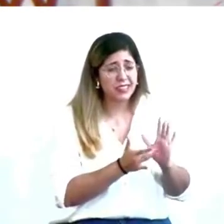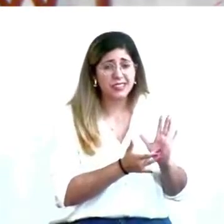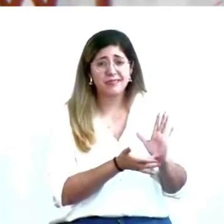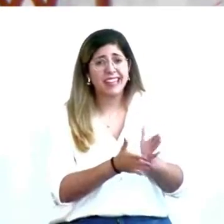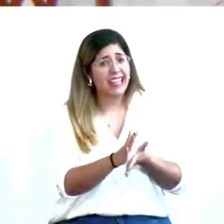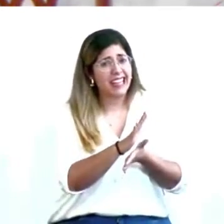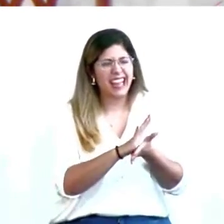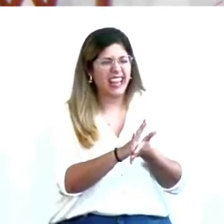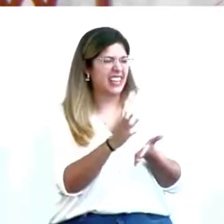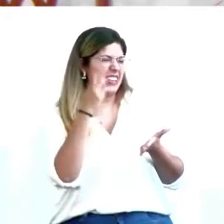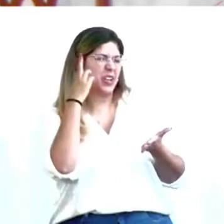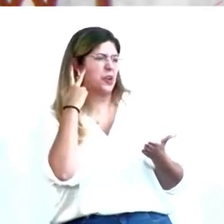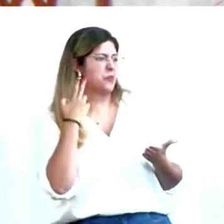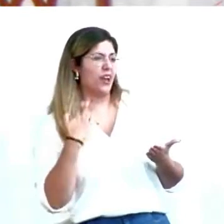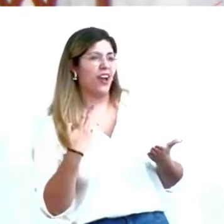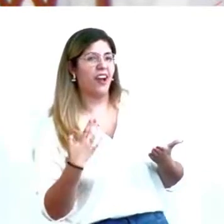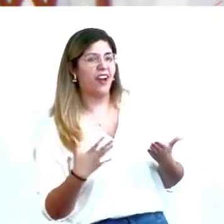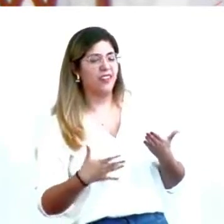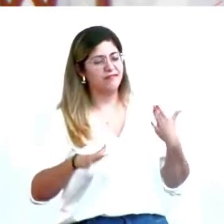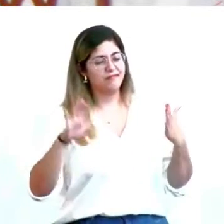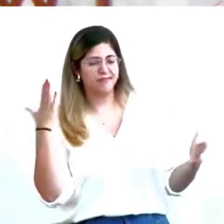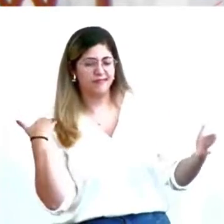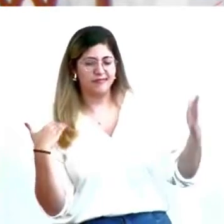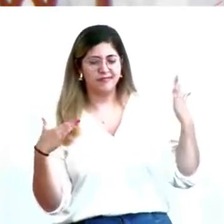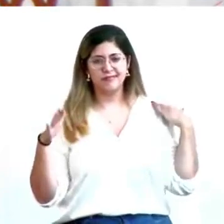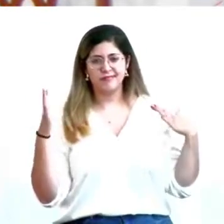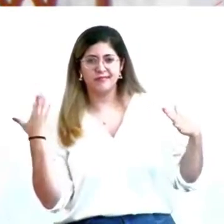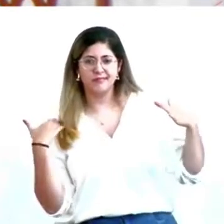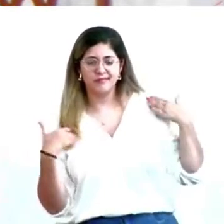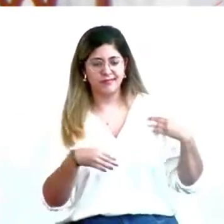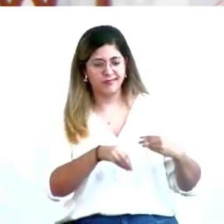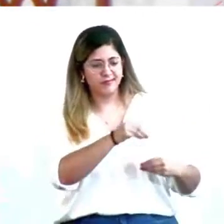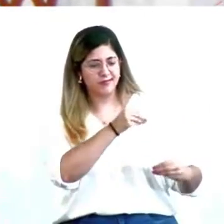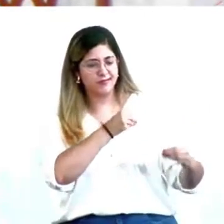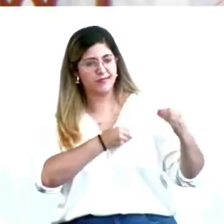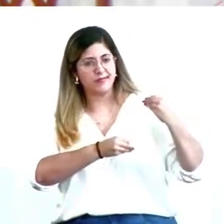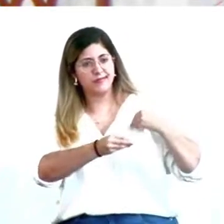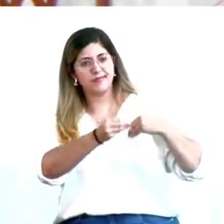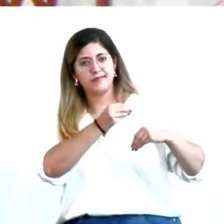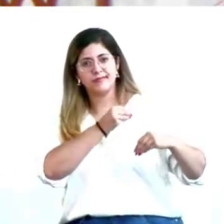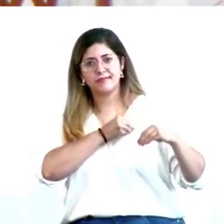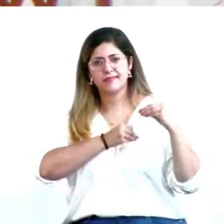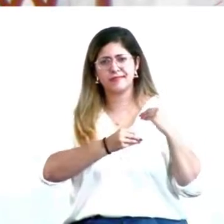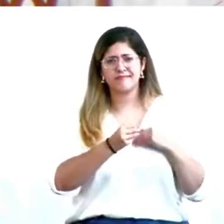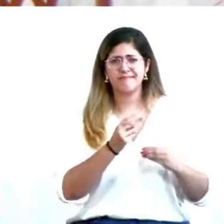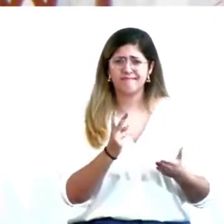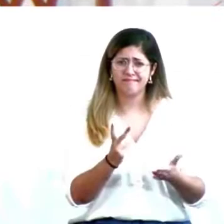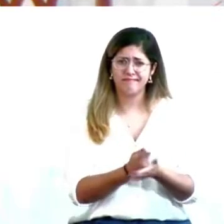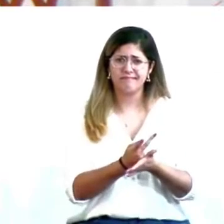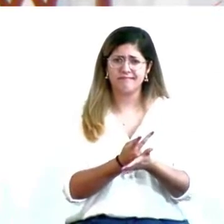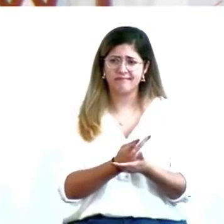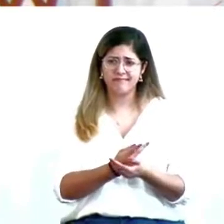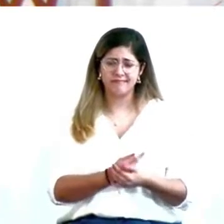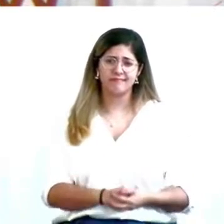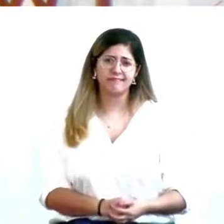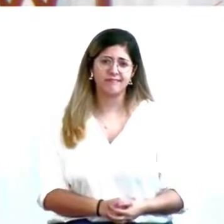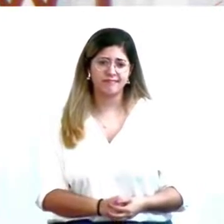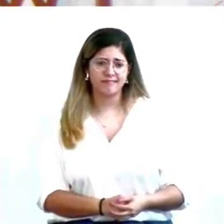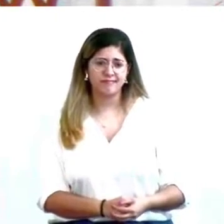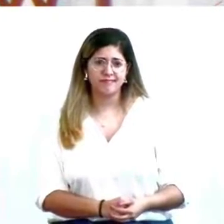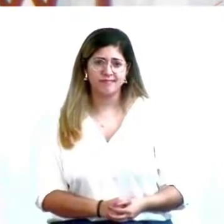e então ele vive para aquilo que ele já está condenado a